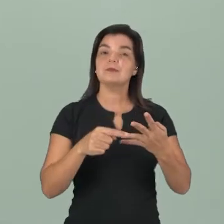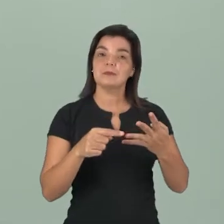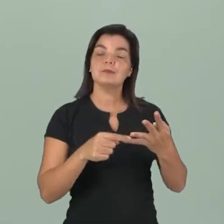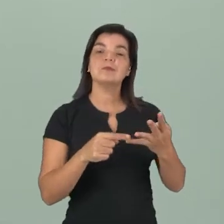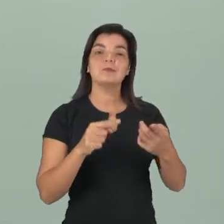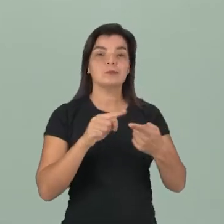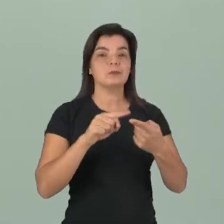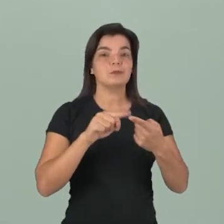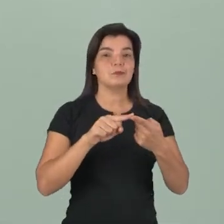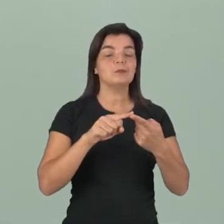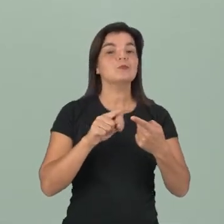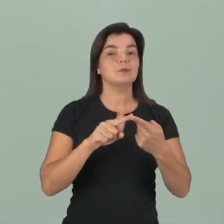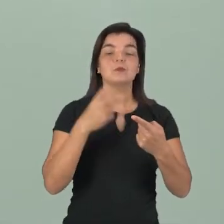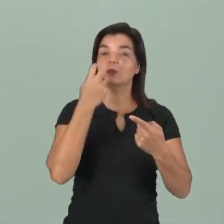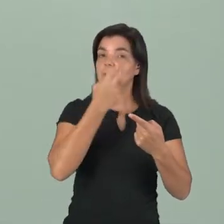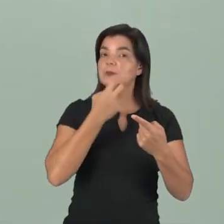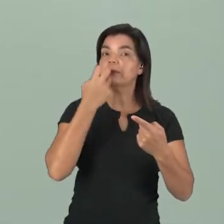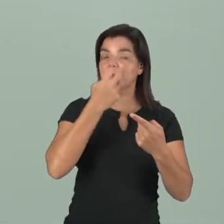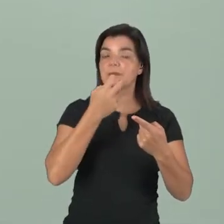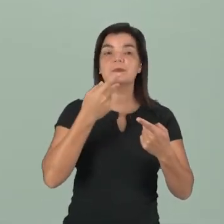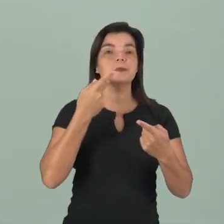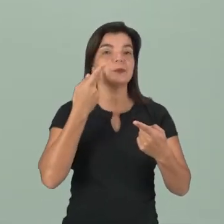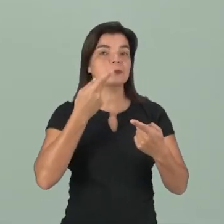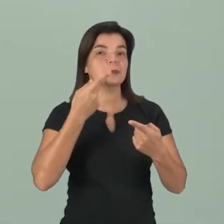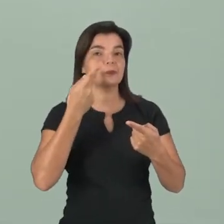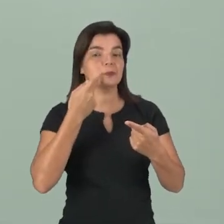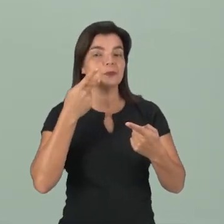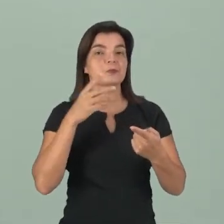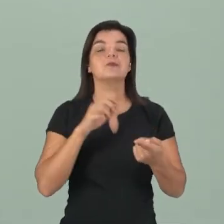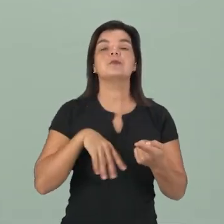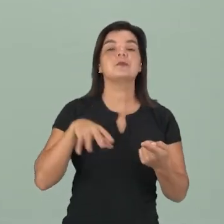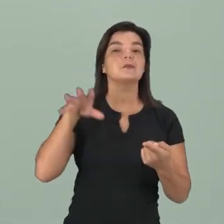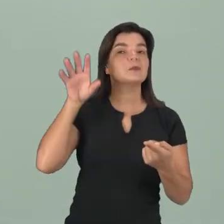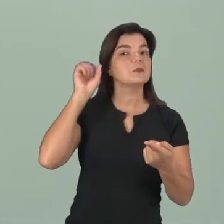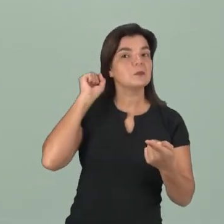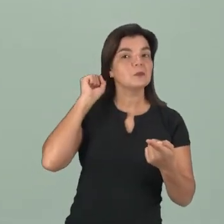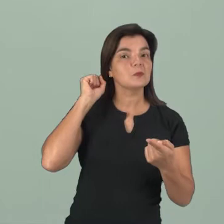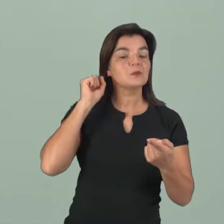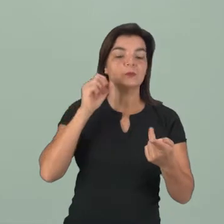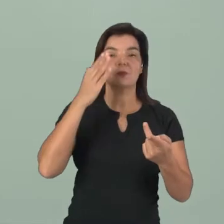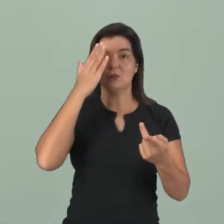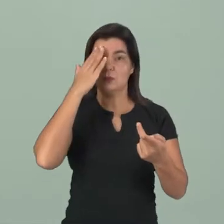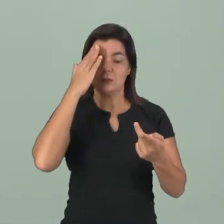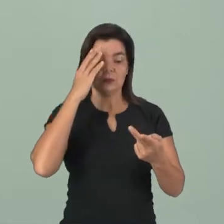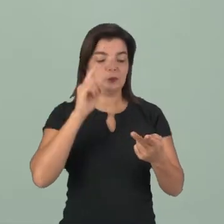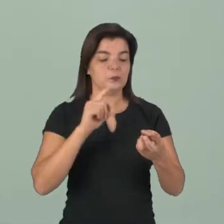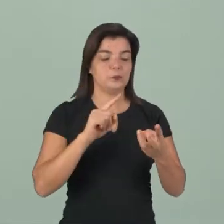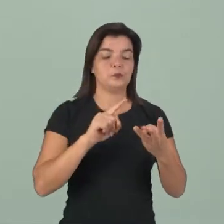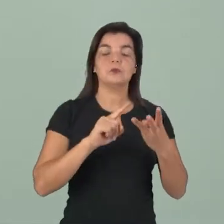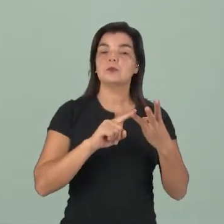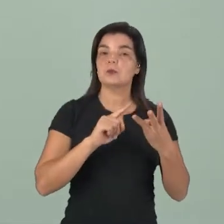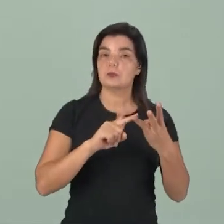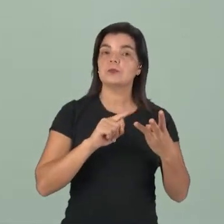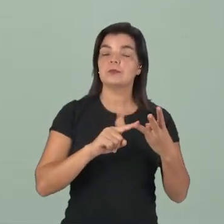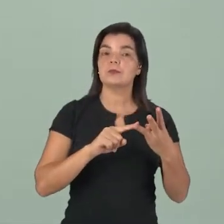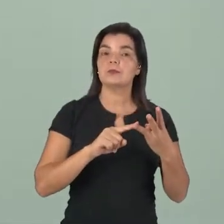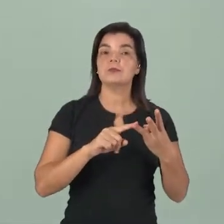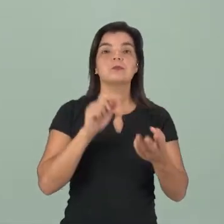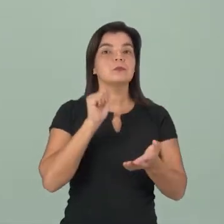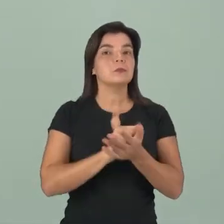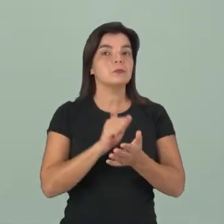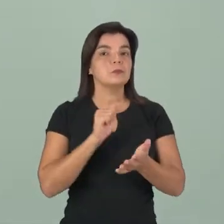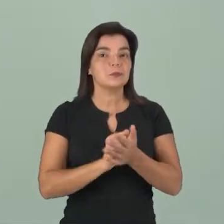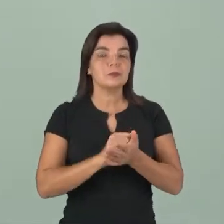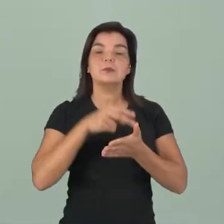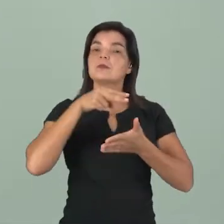competências comunicativas relacionadas à oralidade, que é a fala, né, e a compreensão, escuta, e relacionada à